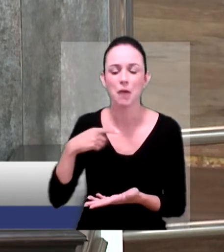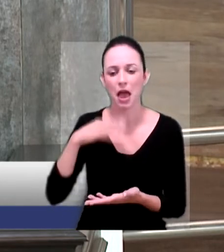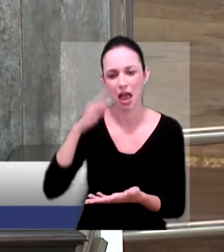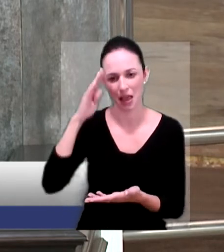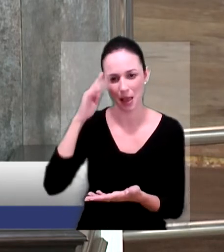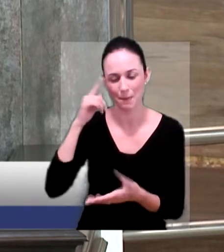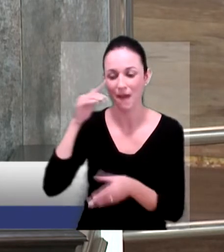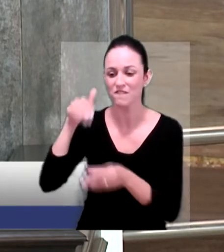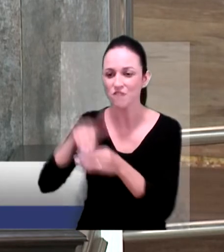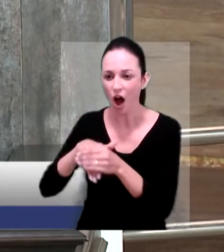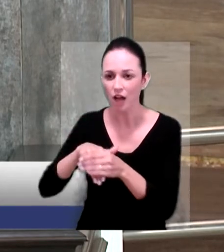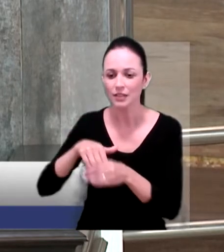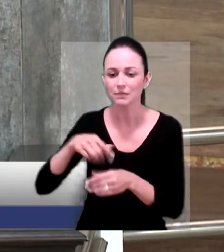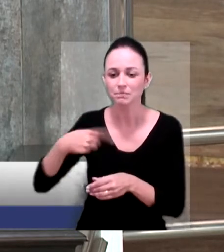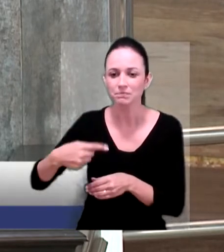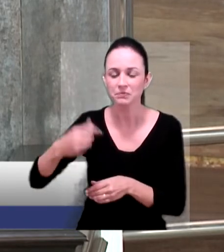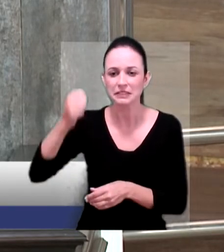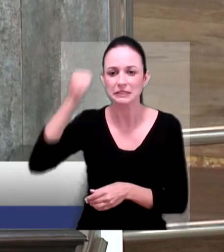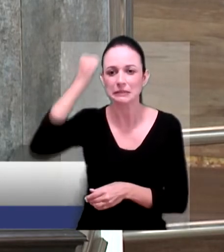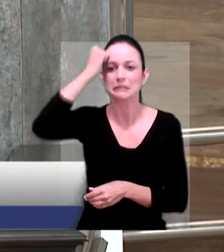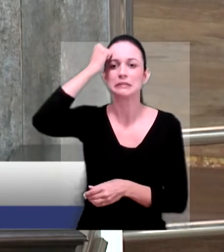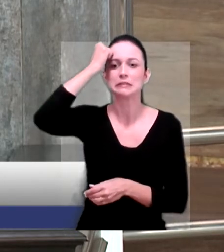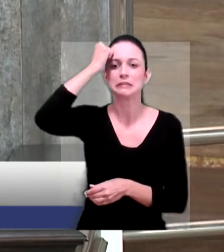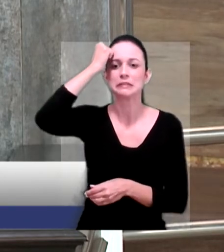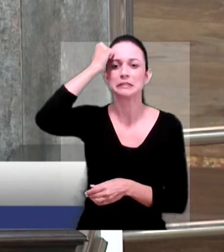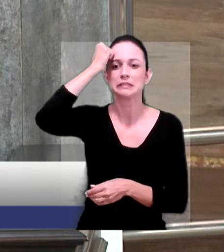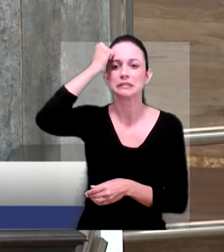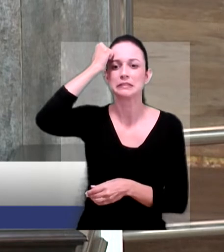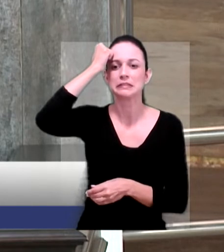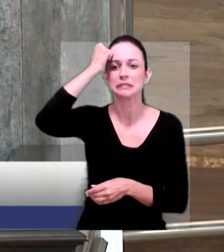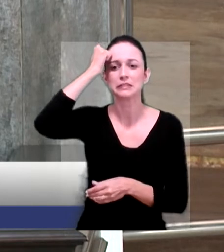comigo, com qualquer um de vocês, eu tenho certeza.